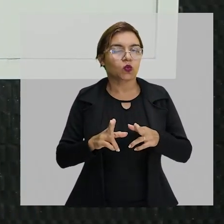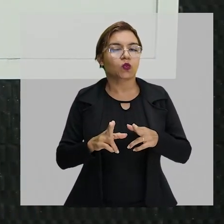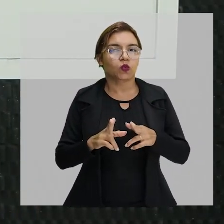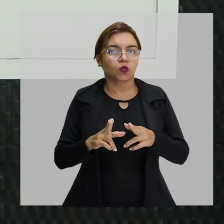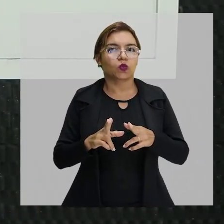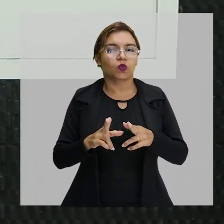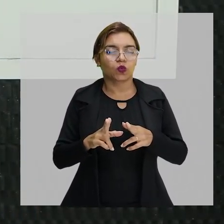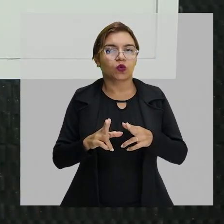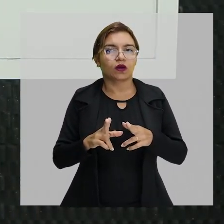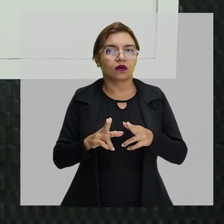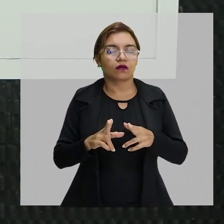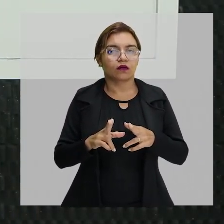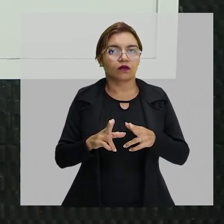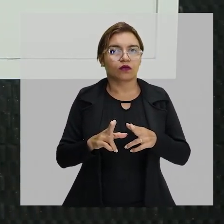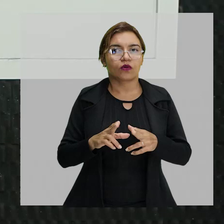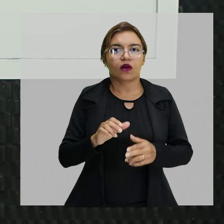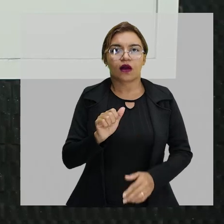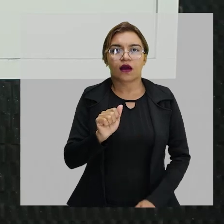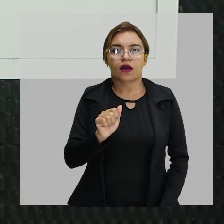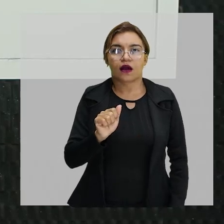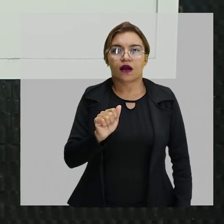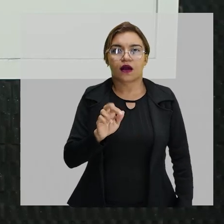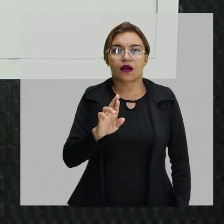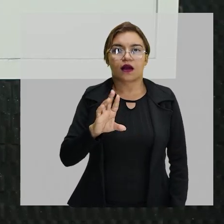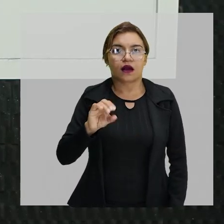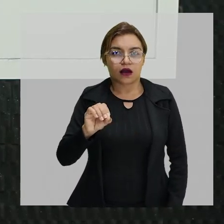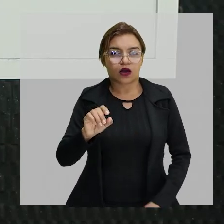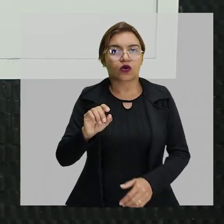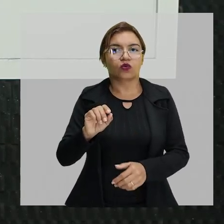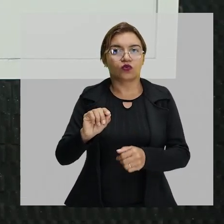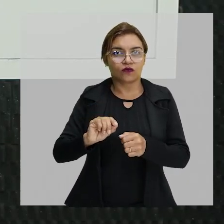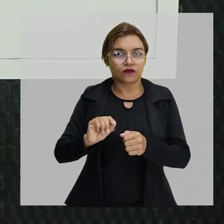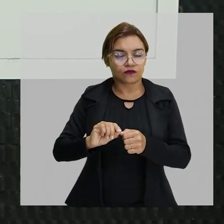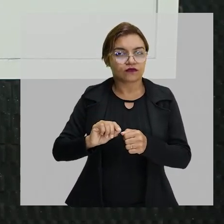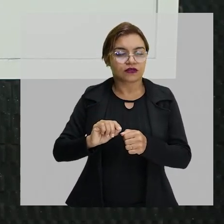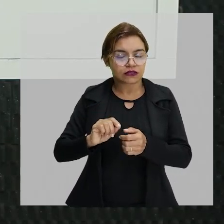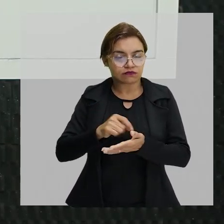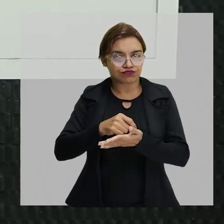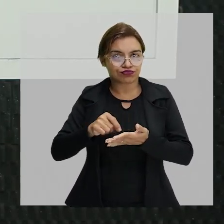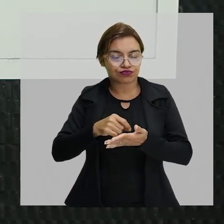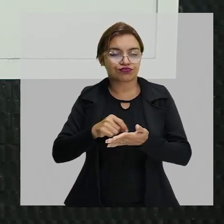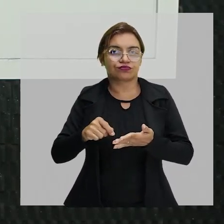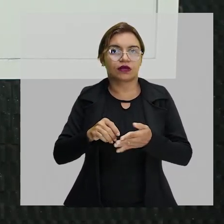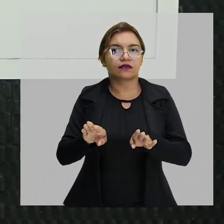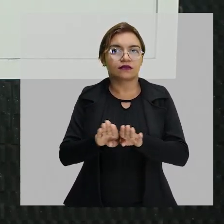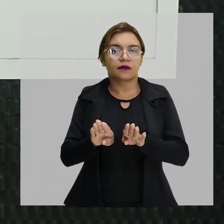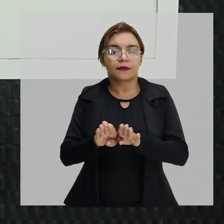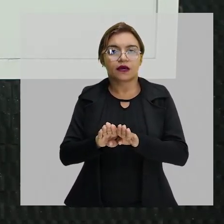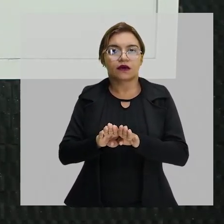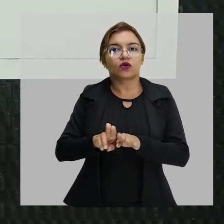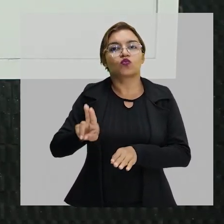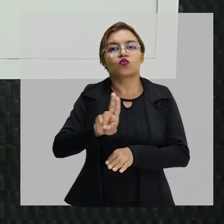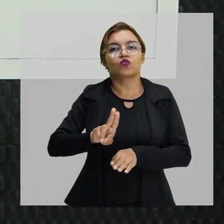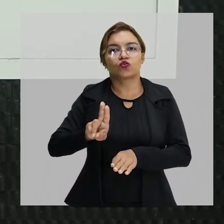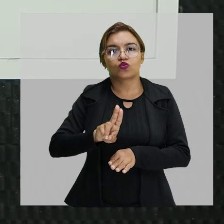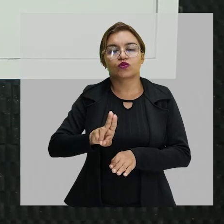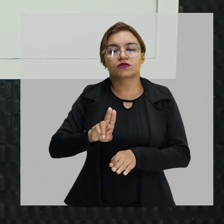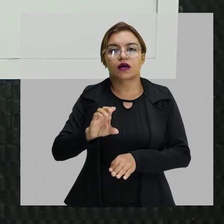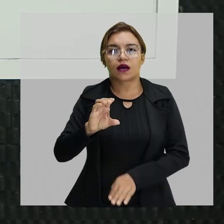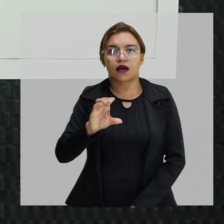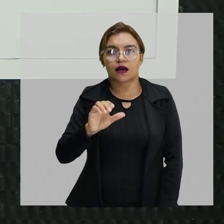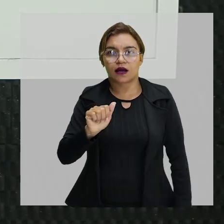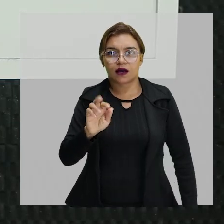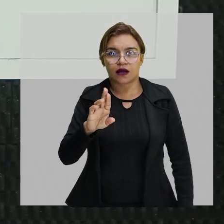você fez com os arcos, você faz com os arcos também que estão em função de x. Tá? Então, esse